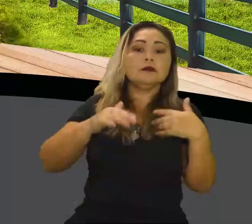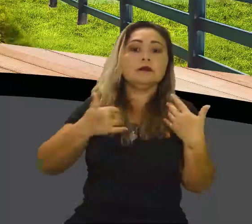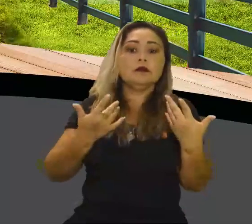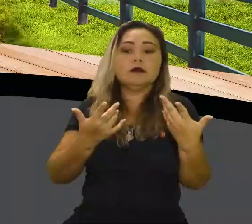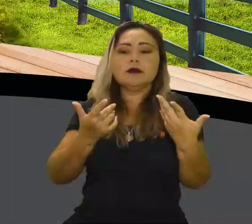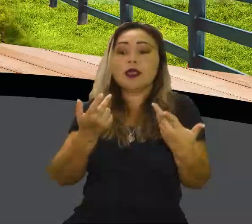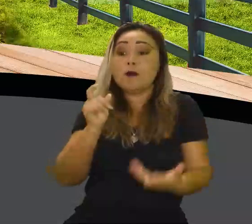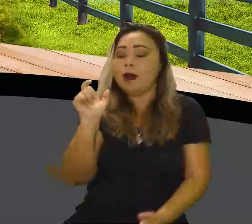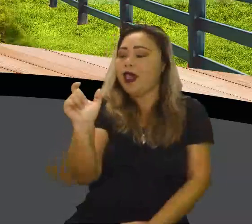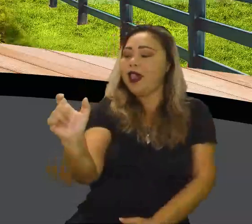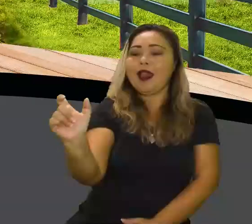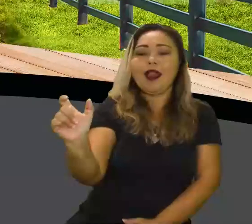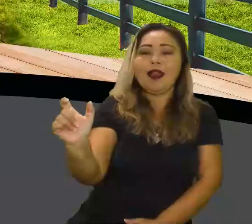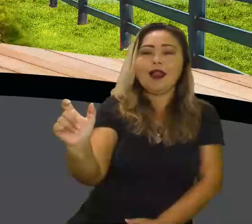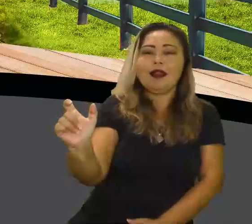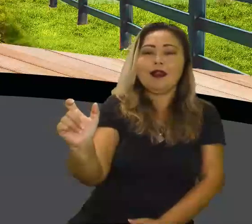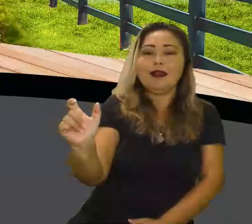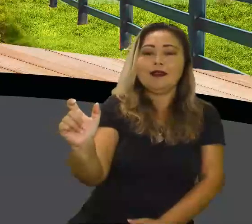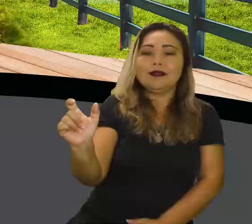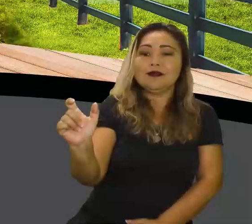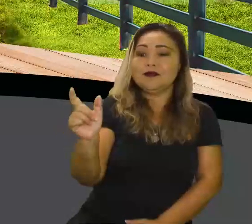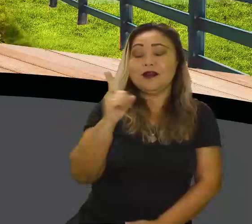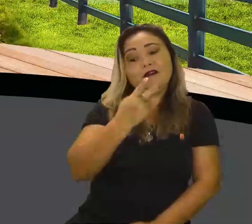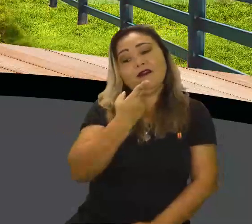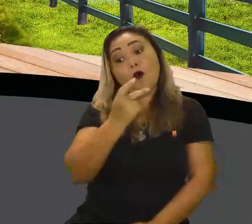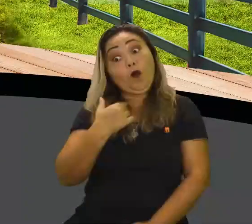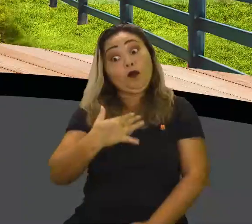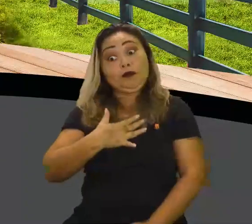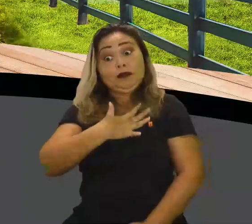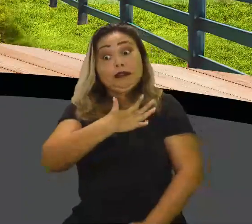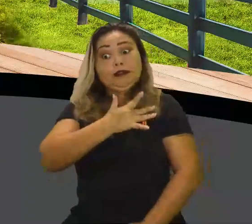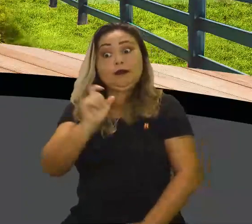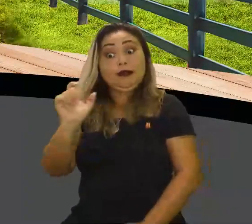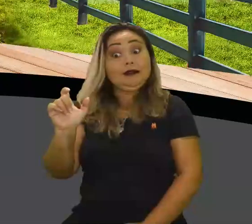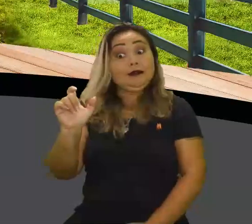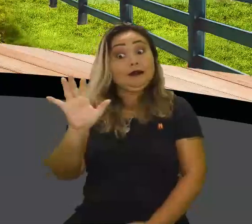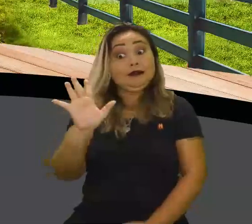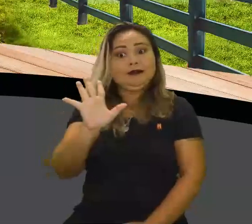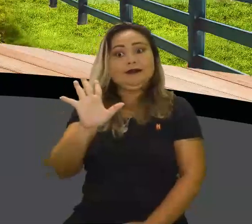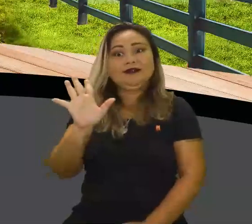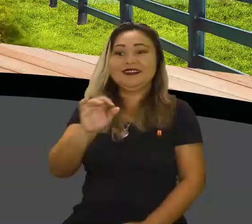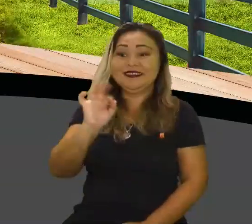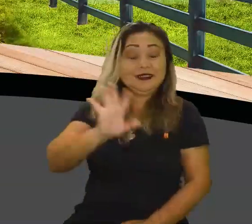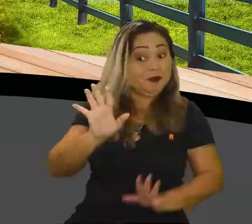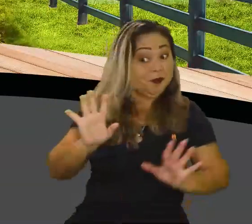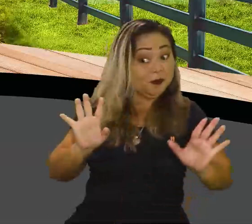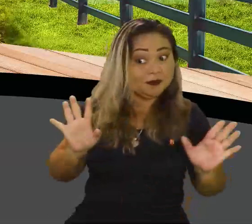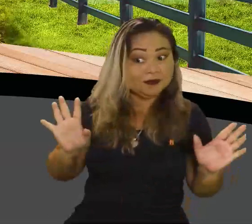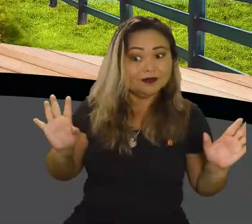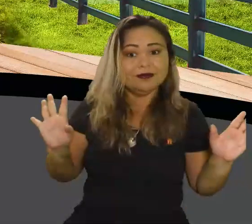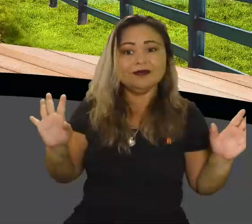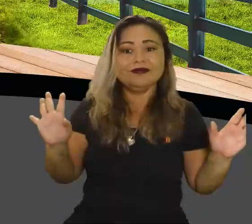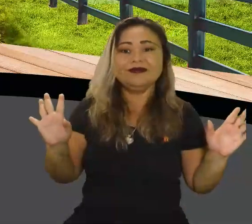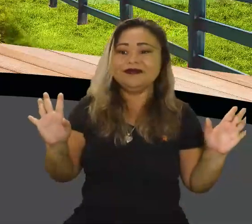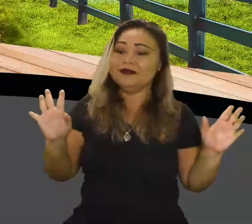uma palavra bem, eu ia falar uma coisa horrível, né? Mas bem mimimi, assim...